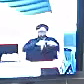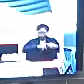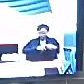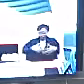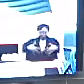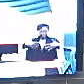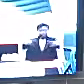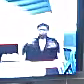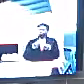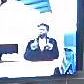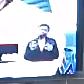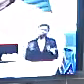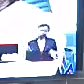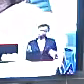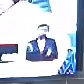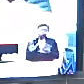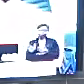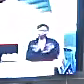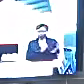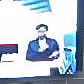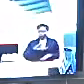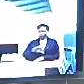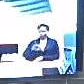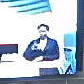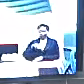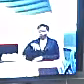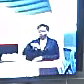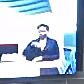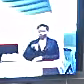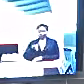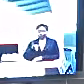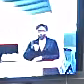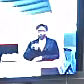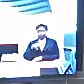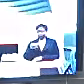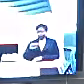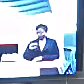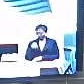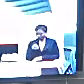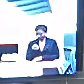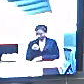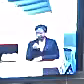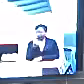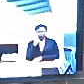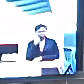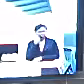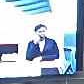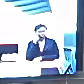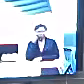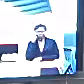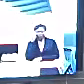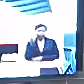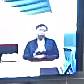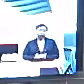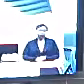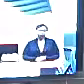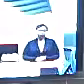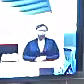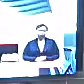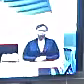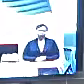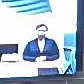C passe S passe É uma vergonha é uma vergonha eu quero saber